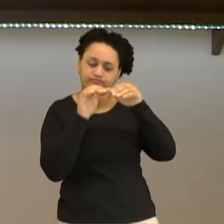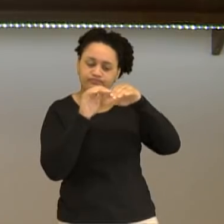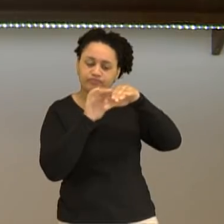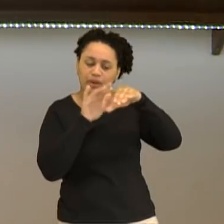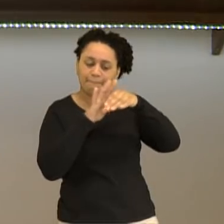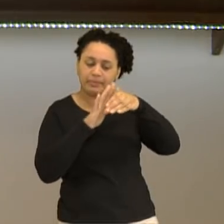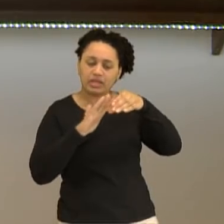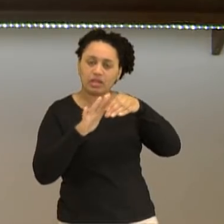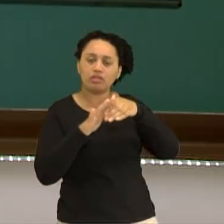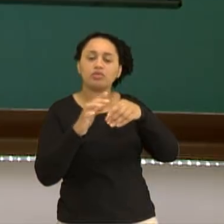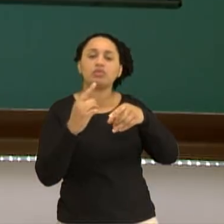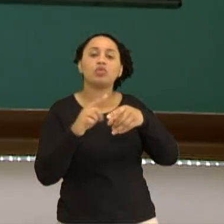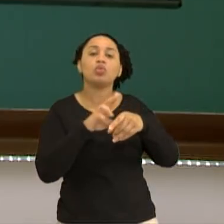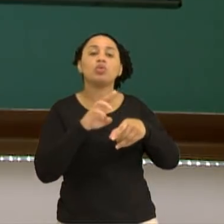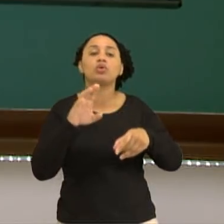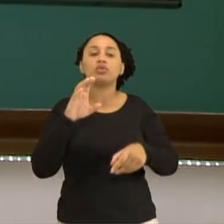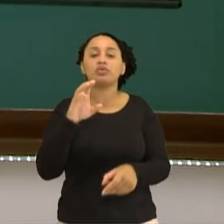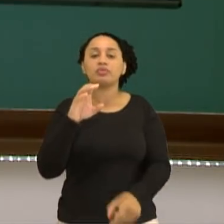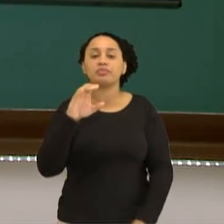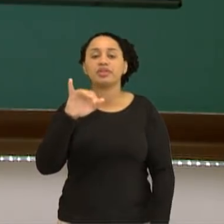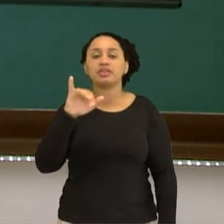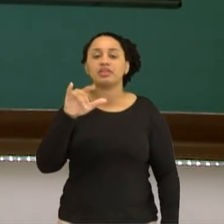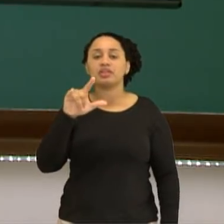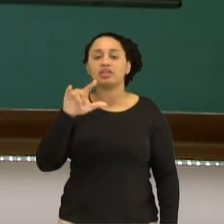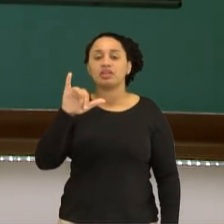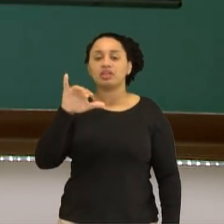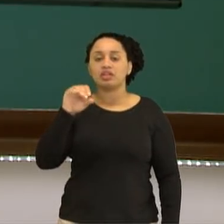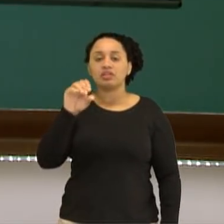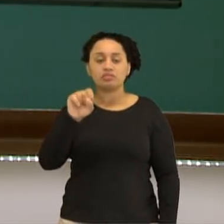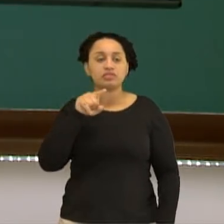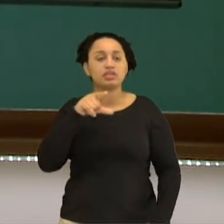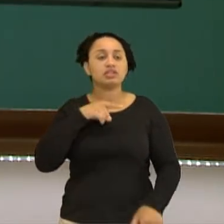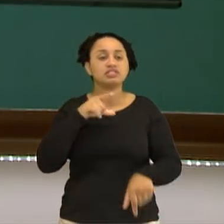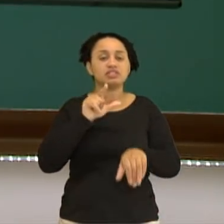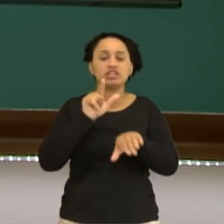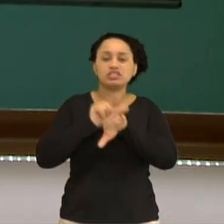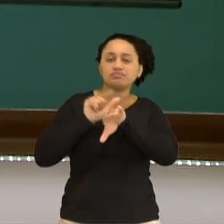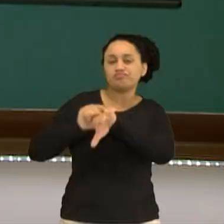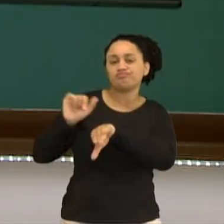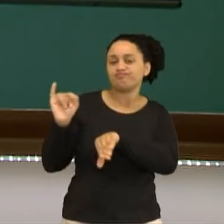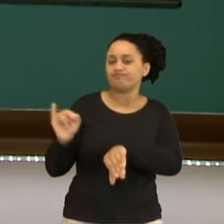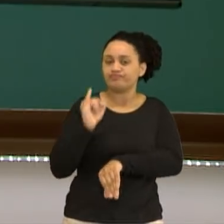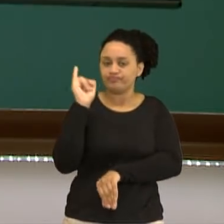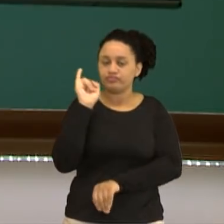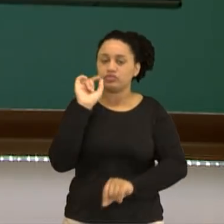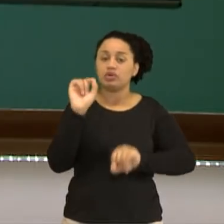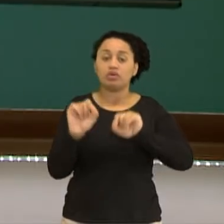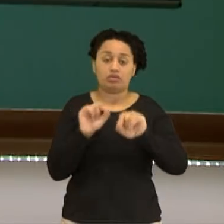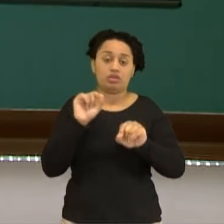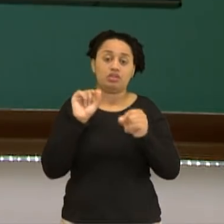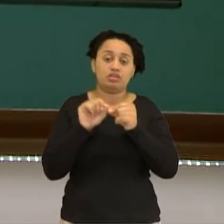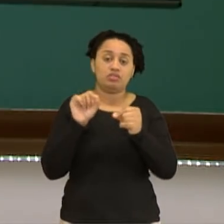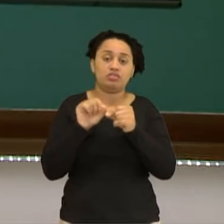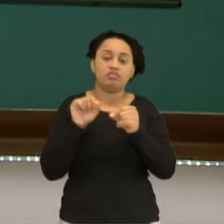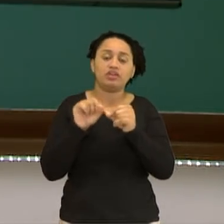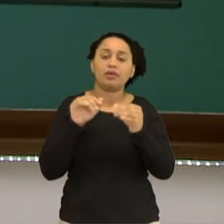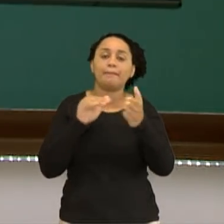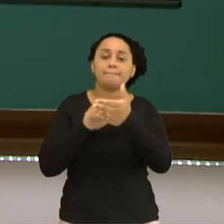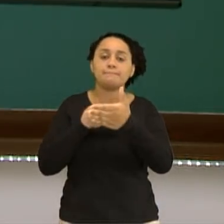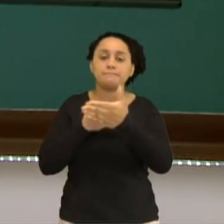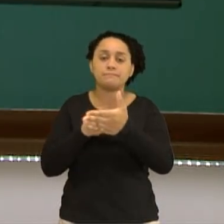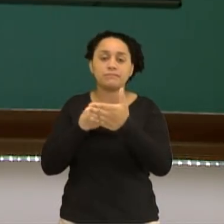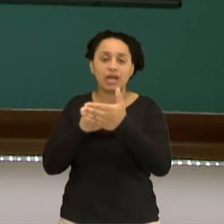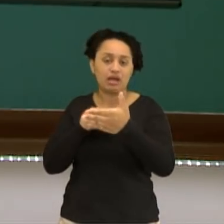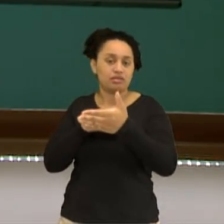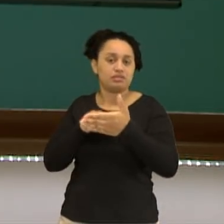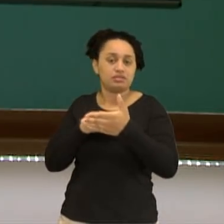são chamados de cílios, e eles desenvolvem uma função muito importante. São os cílios que servem como barreira,